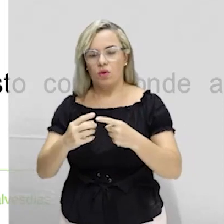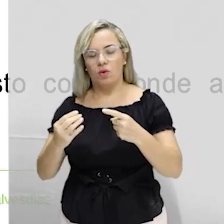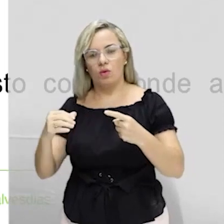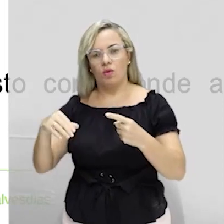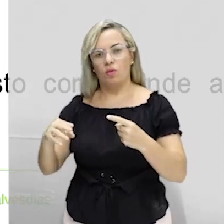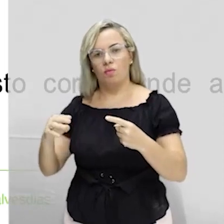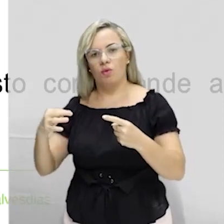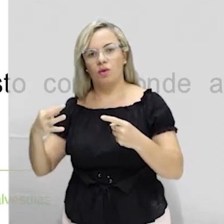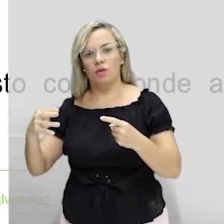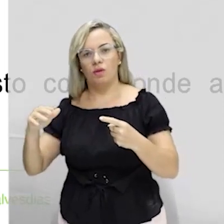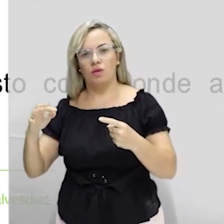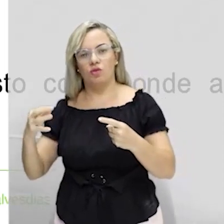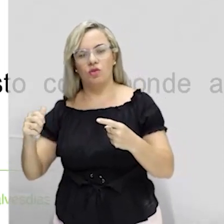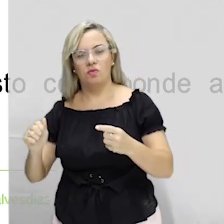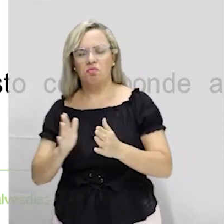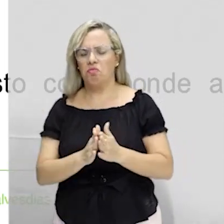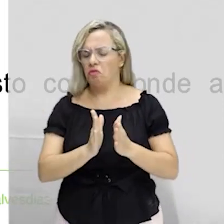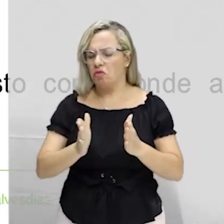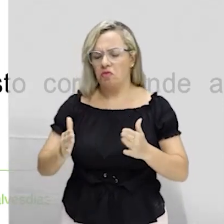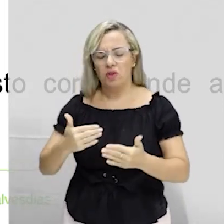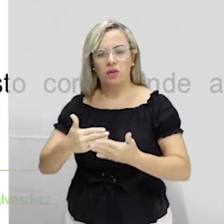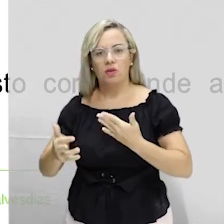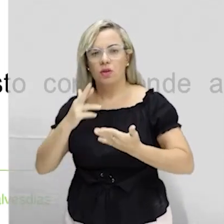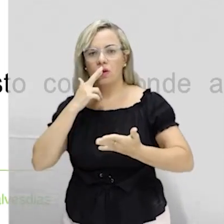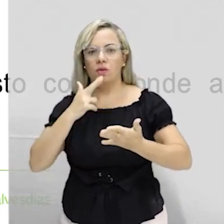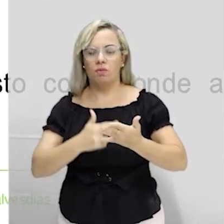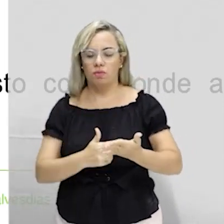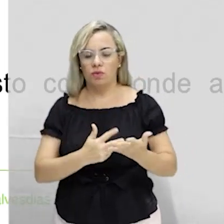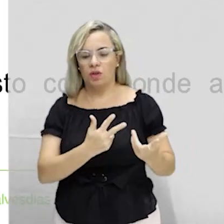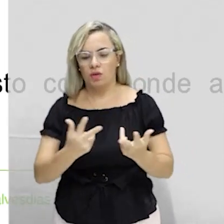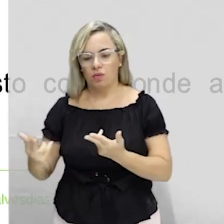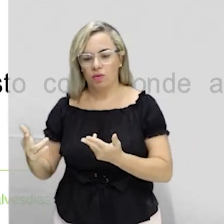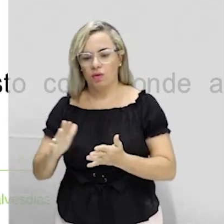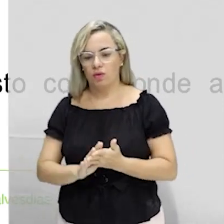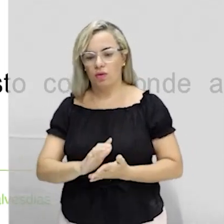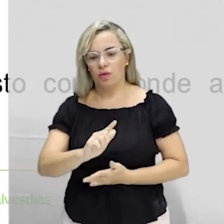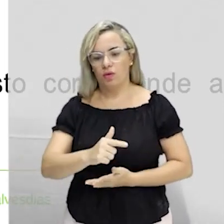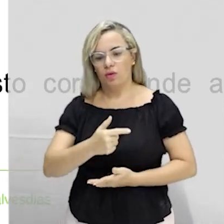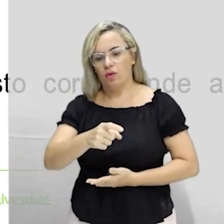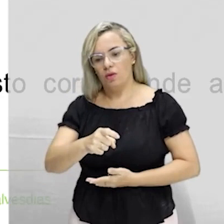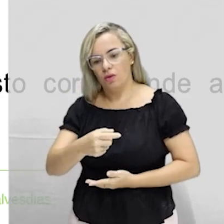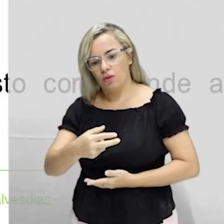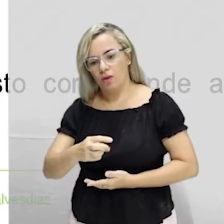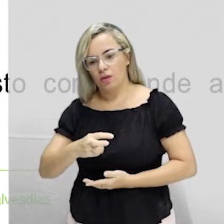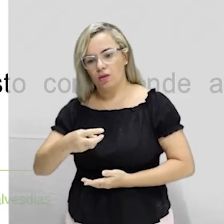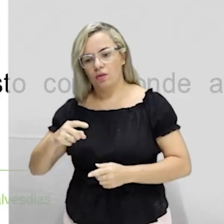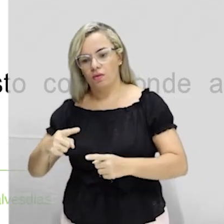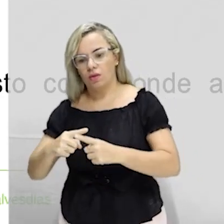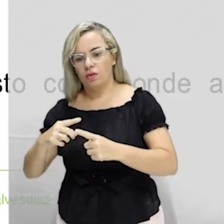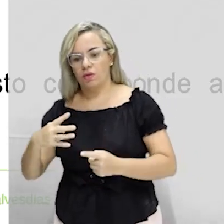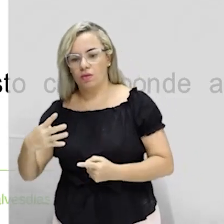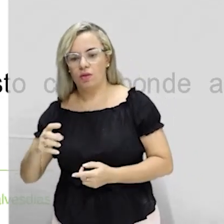tanto faz a ordem, o resultado é o mesmo. Nesse caso aqui, ó, eu tenho 2x igual a 12, logo o